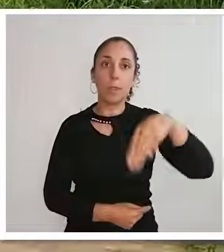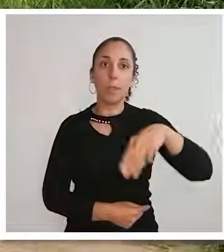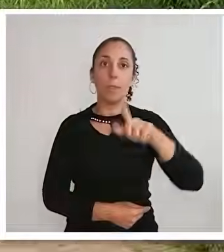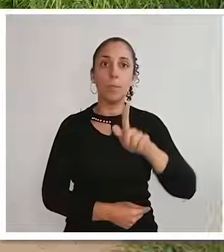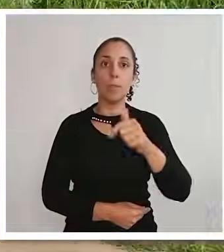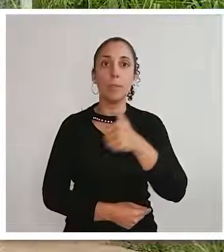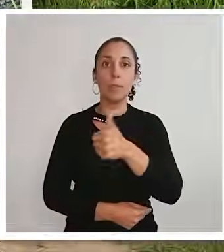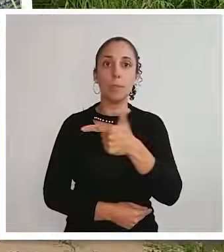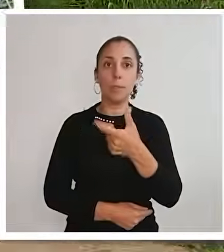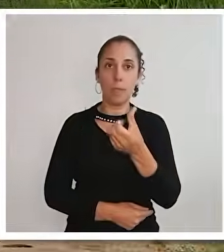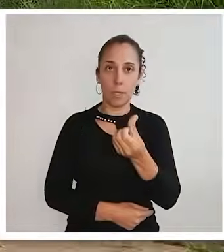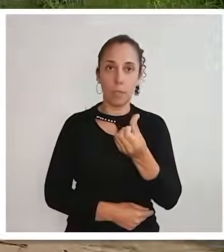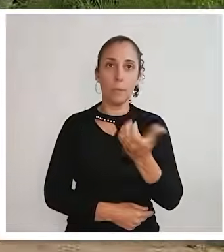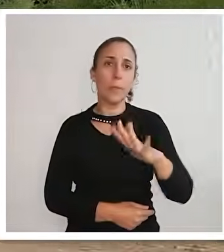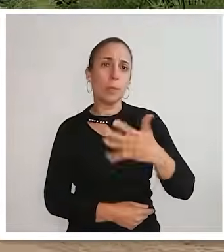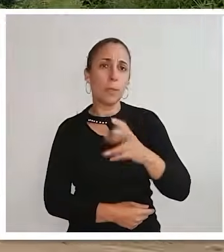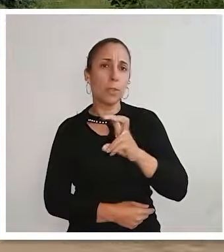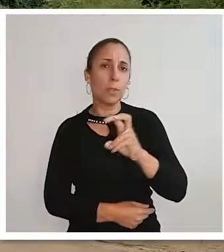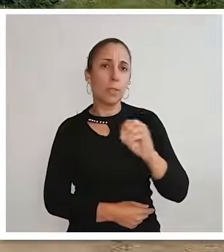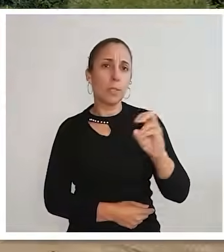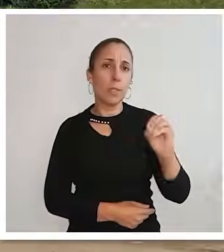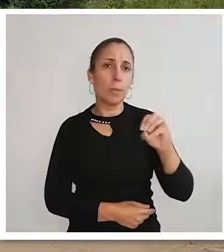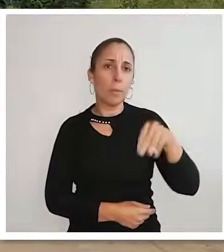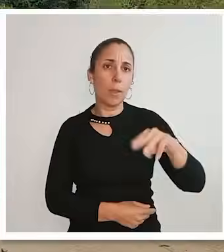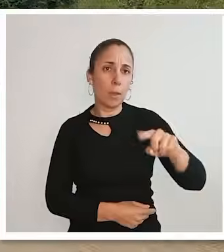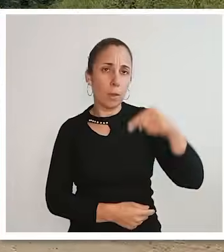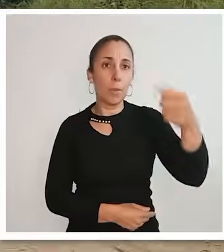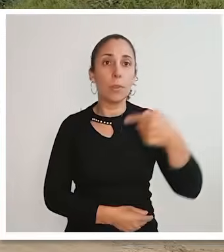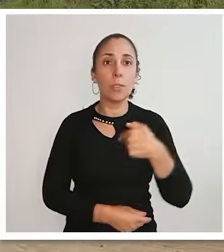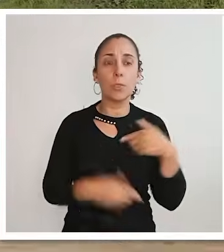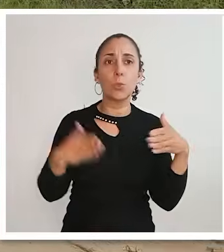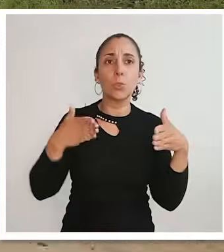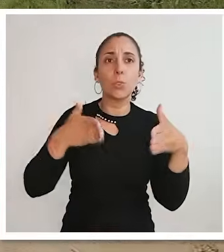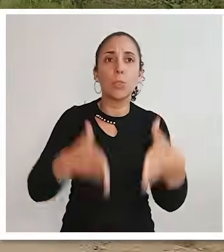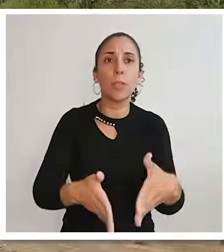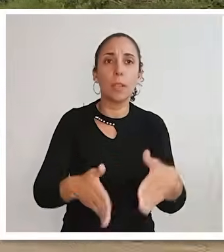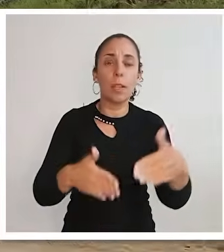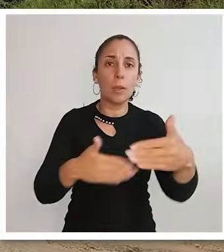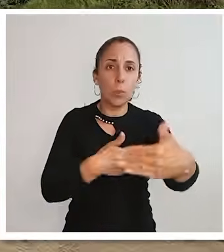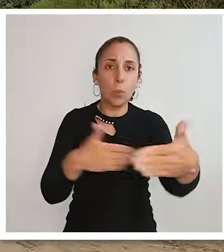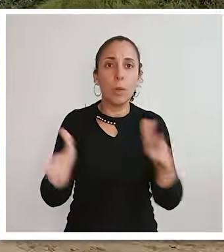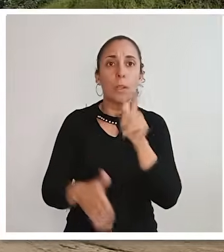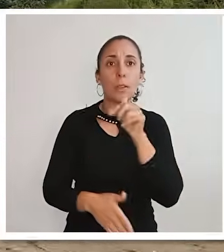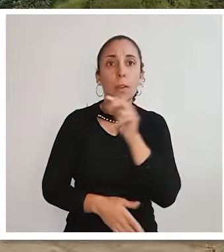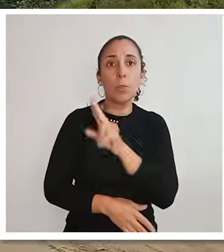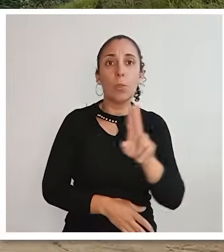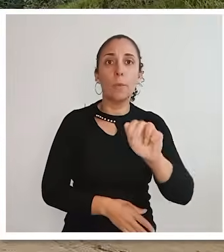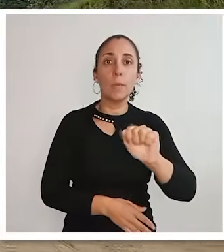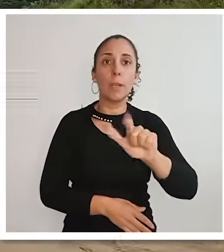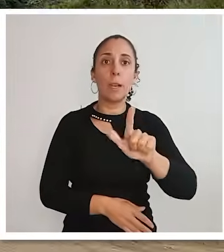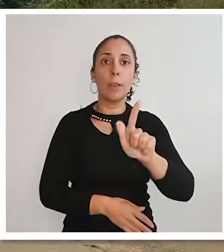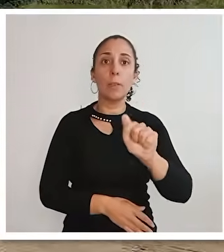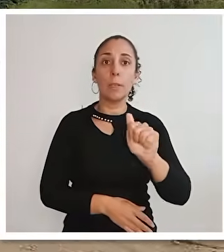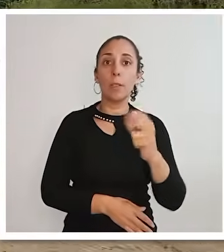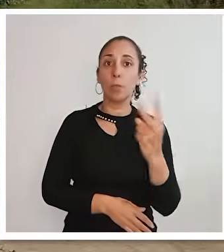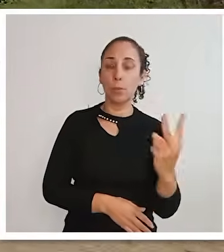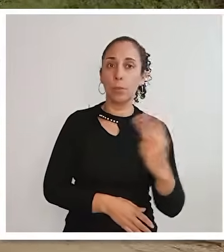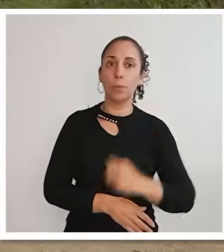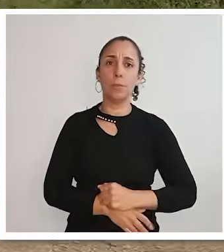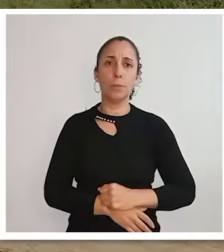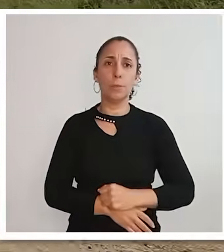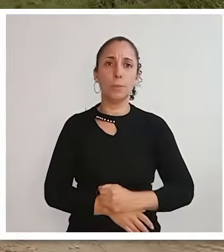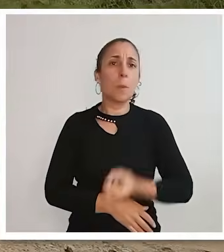MG 126. E mais ou menos 500 metros após o reservatório do Calçado, eu cheguei ao dique Alga 2